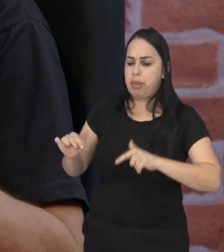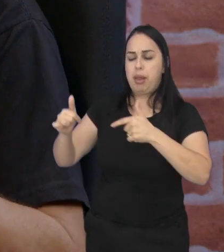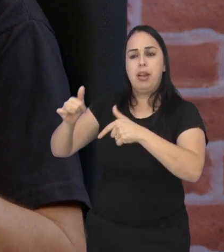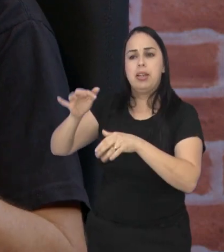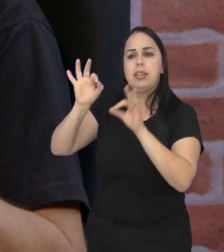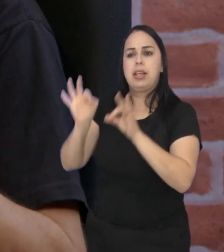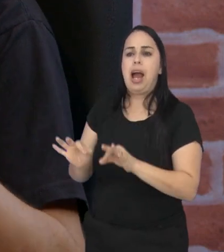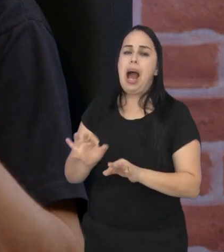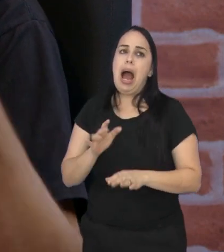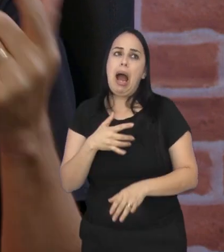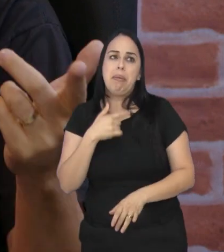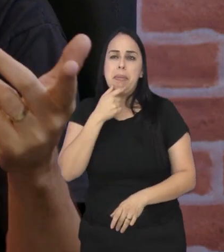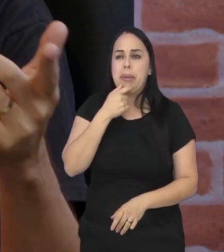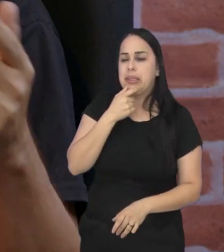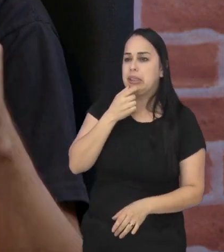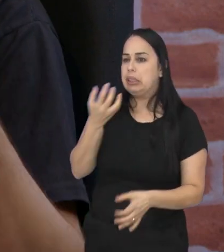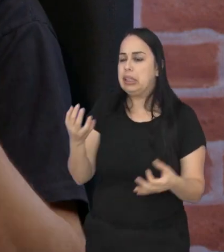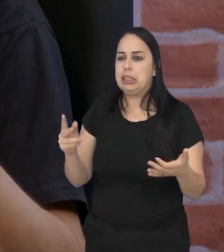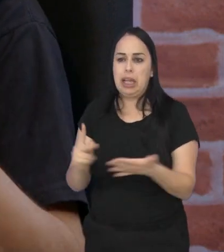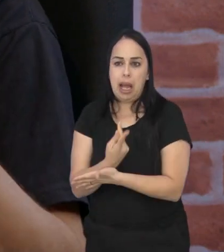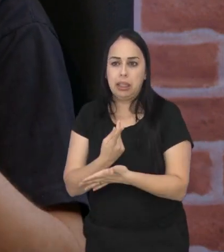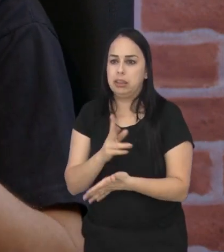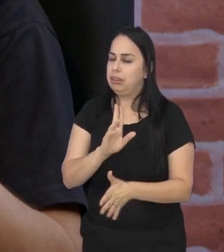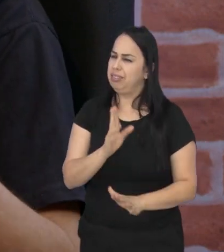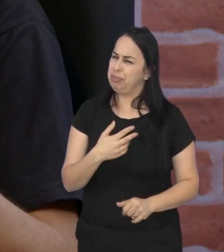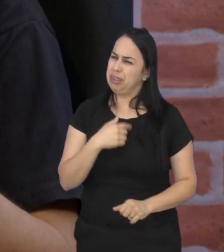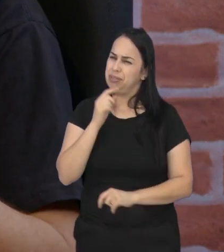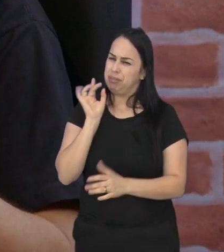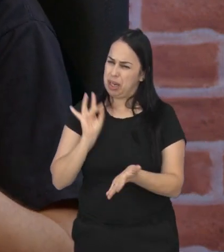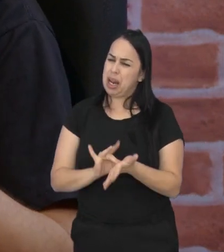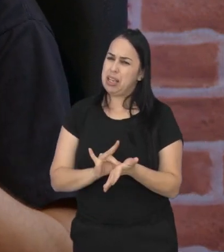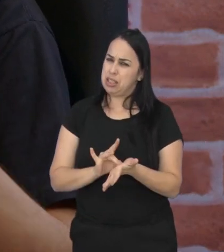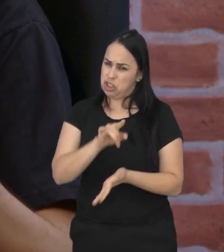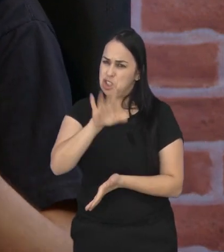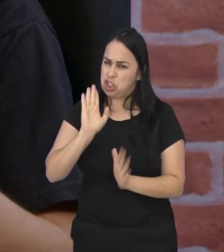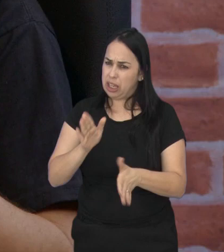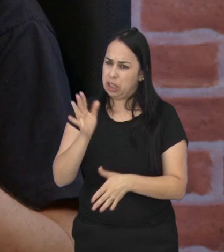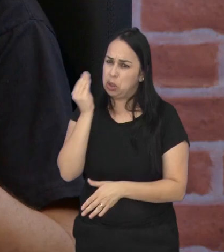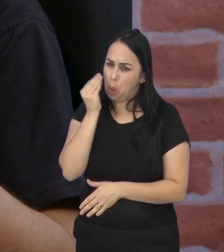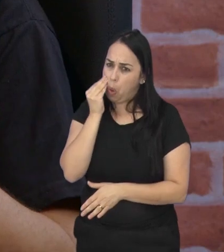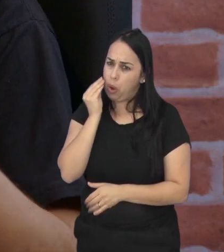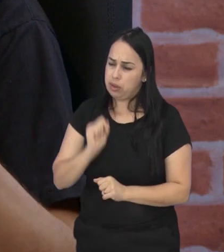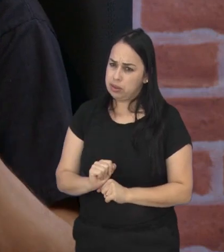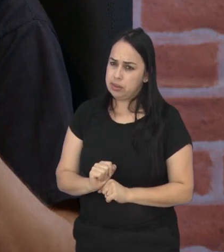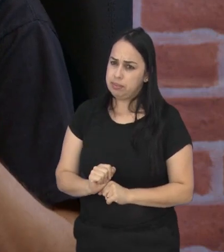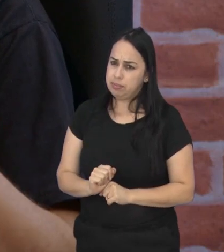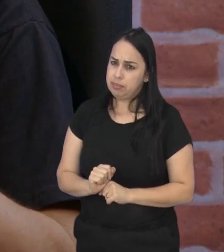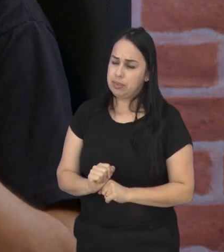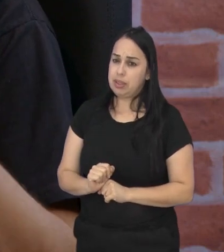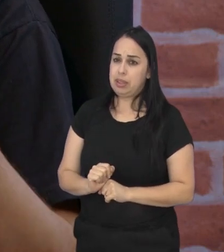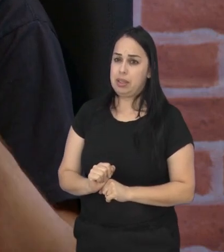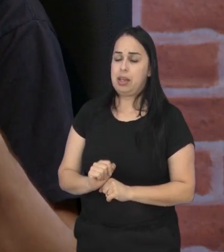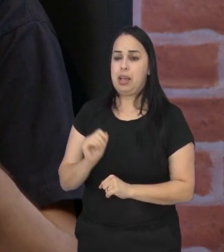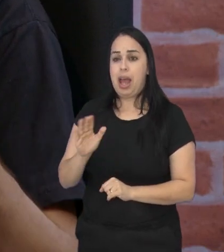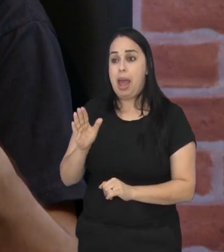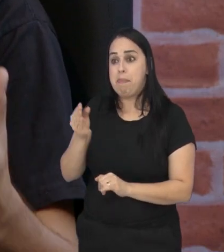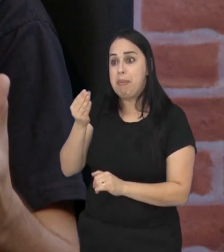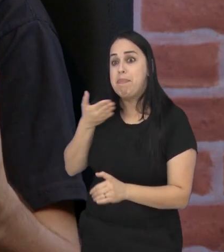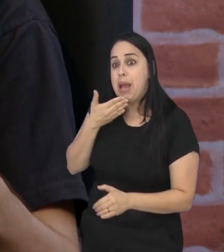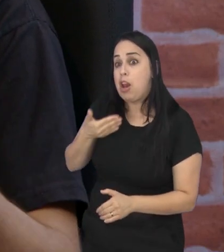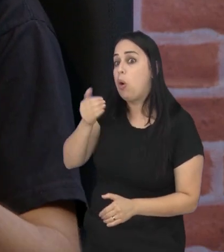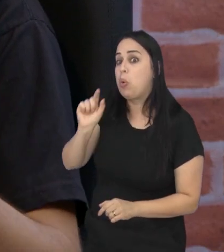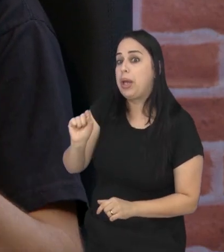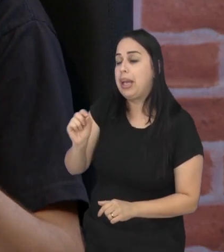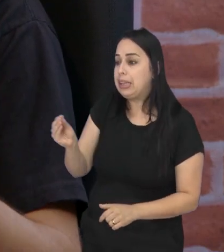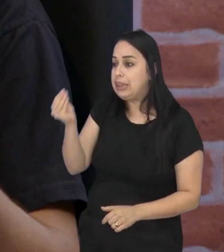e vai... mas acho que não vai dar certo, acho que não vai conseguir. Será? Você tentou? É melhor a gente pecar pelo erro de